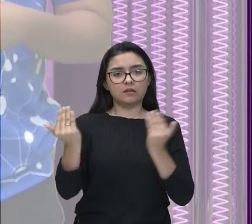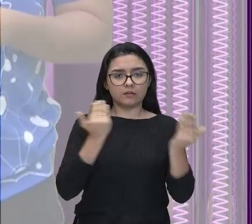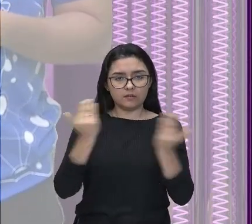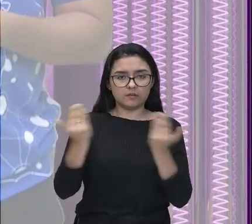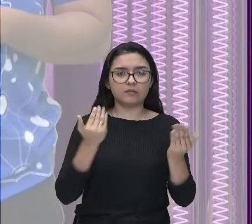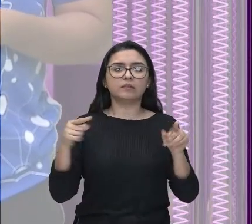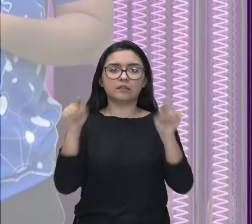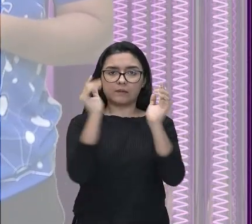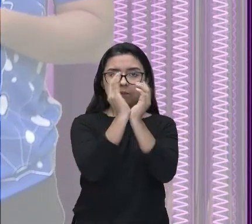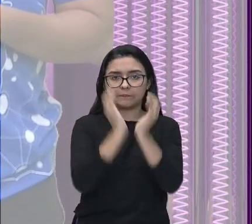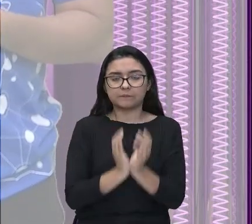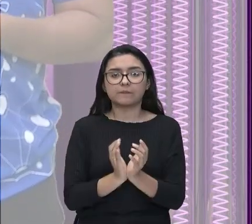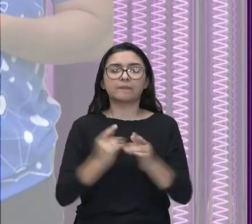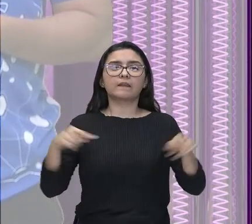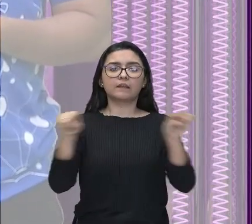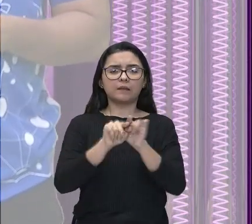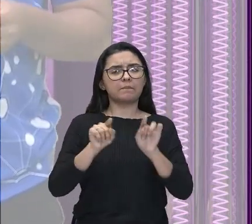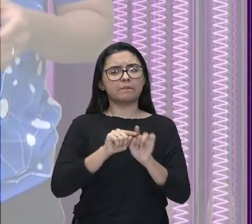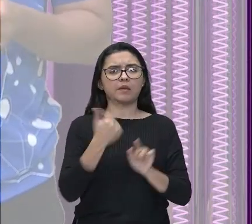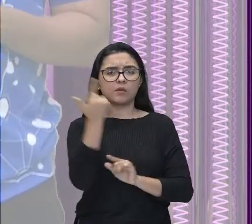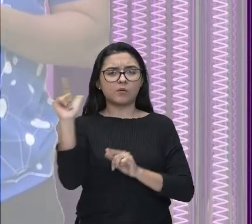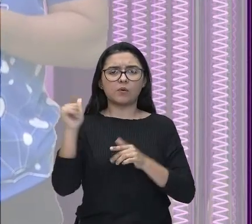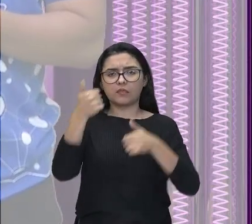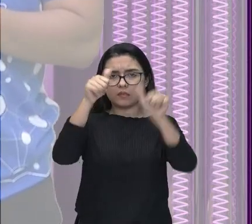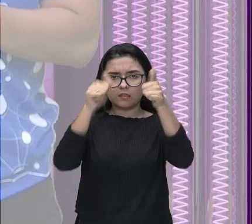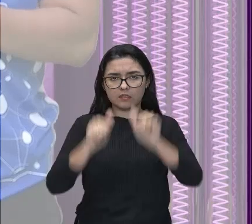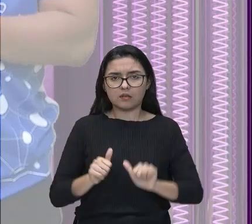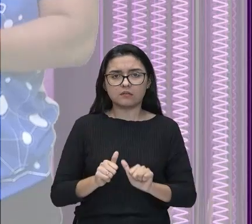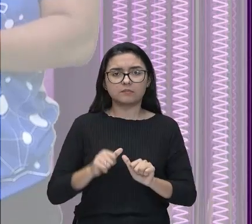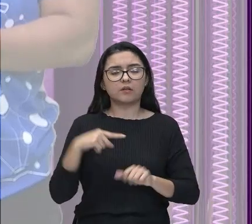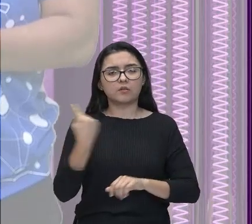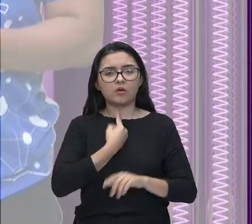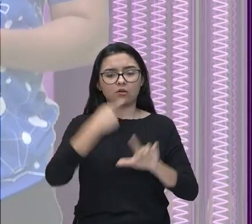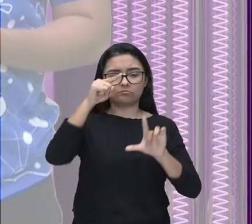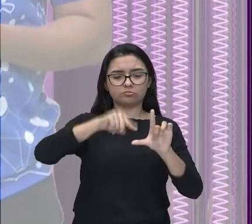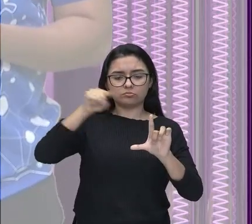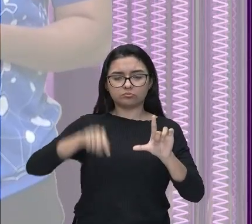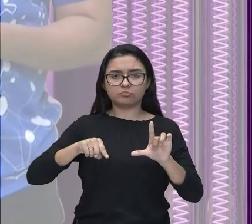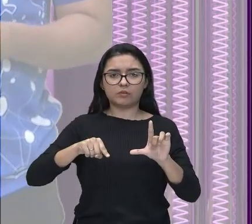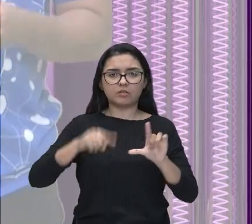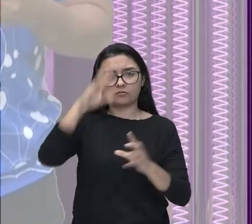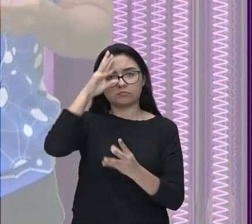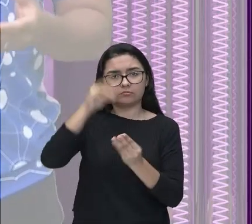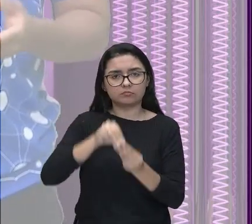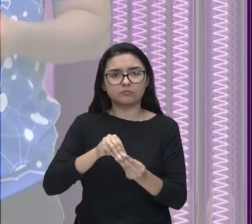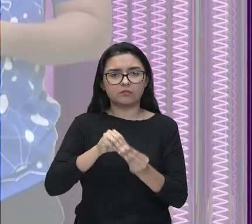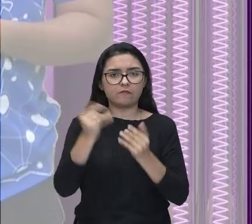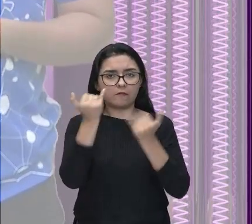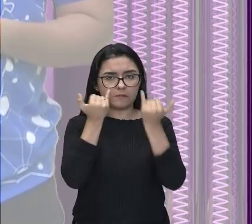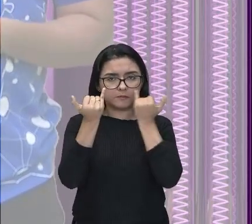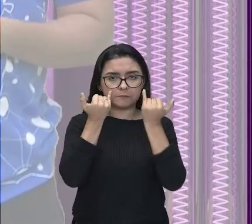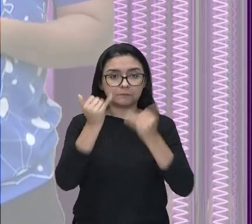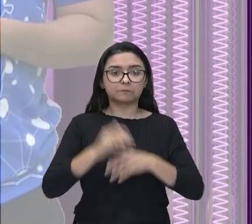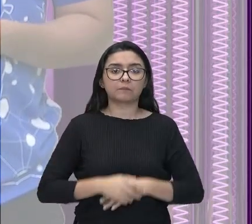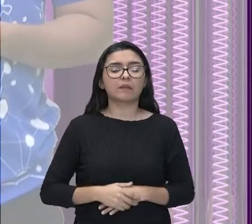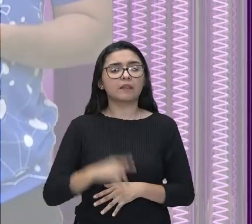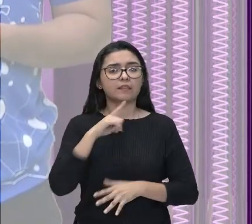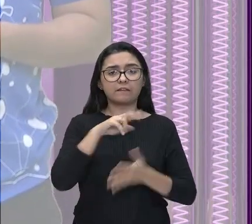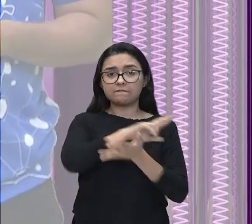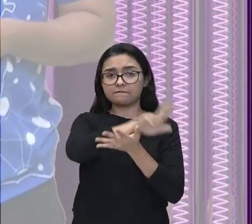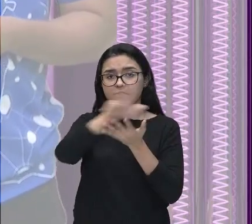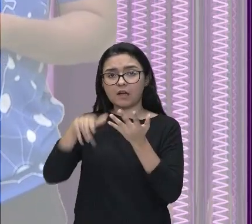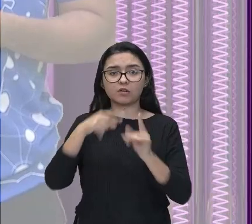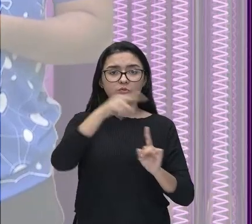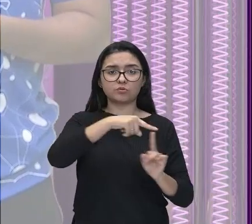e outras análises importantes para a interpretação de dados. Existem vários tipos de